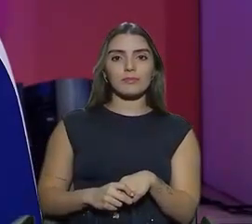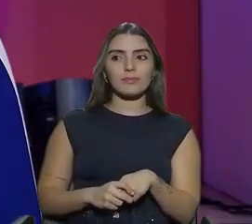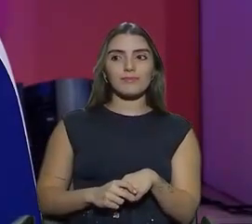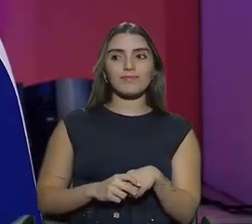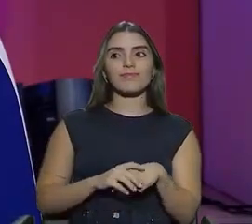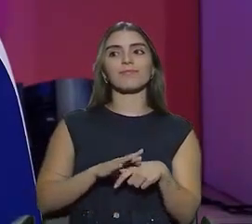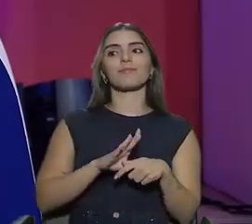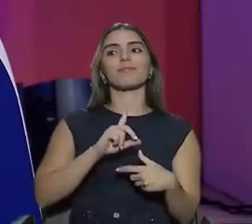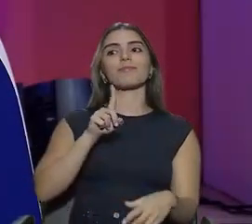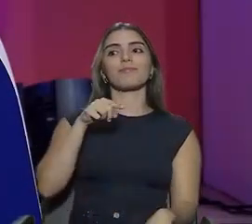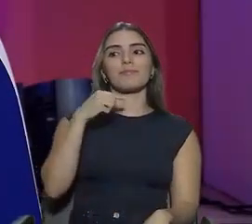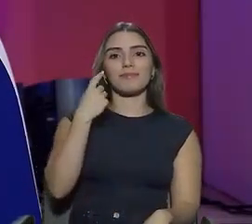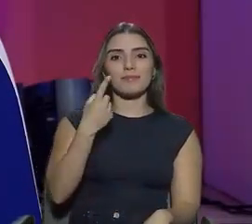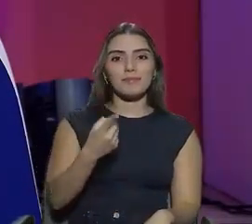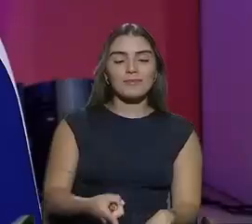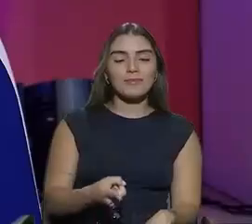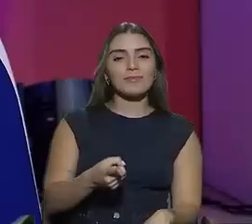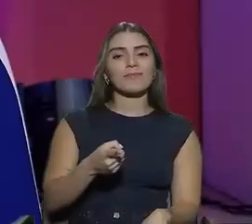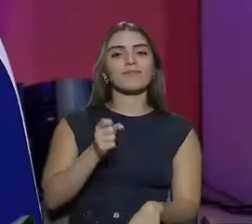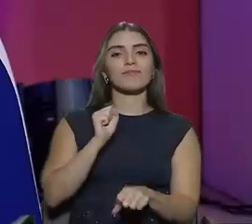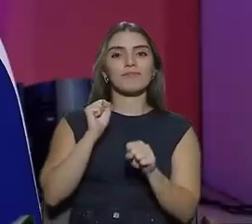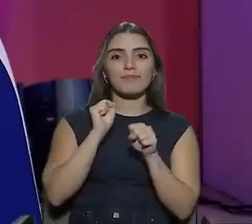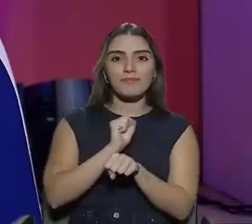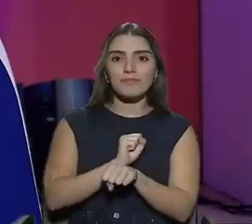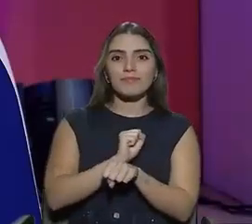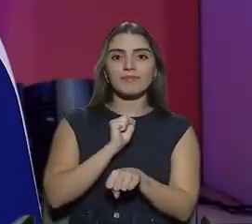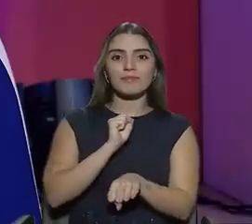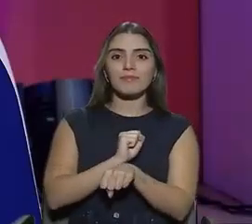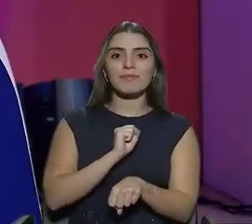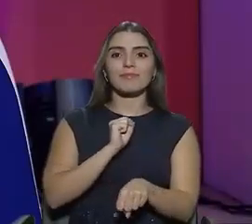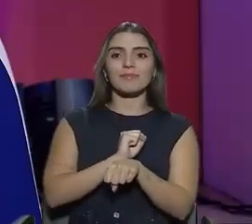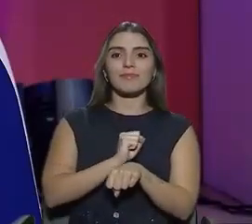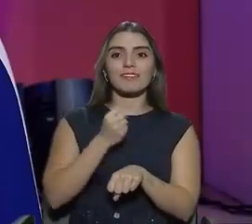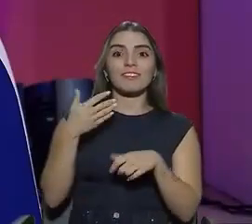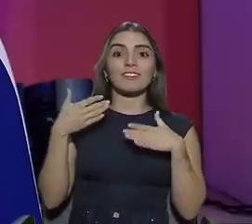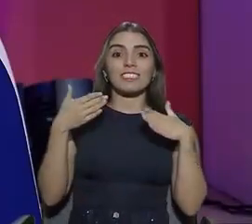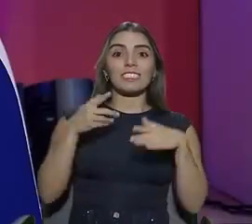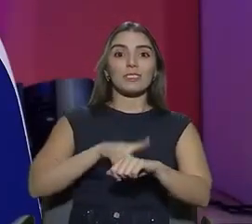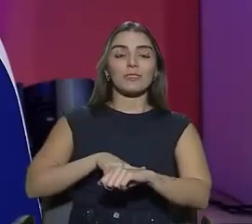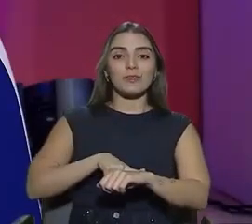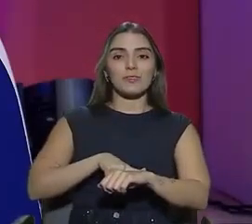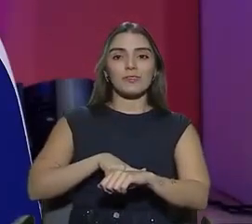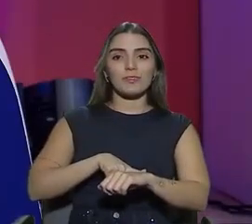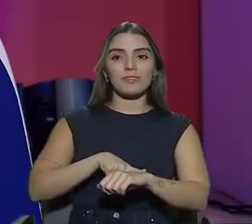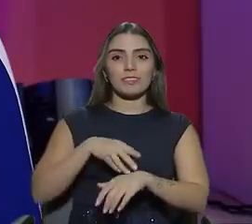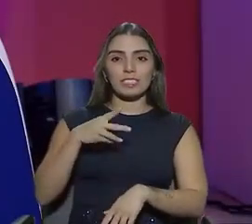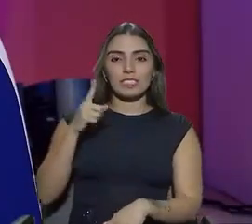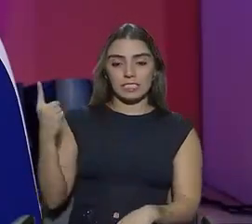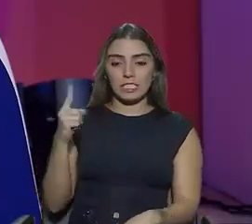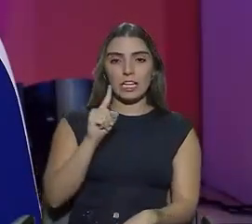pouco, segura aí. Isso foi rolando, até que chegou o grande momento, né? Que ele entra com a Simone, e aí